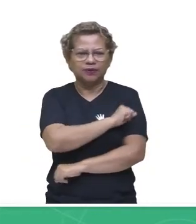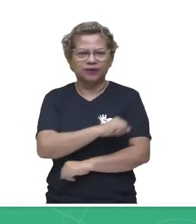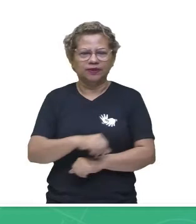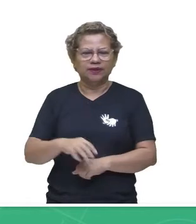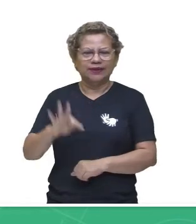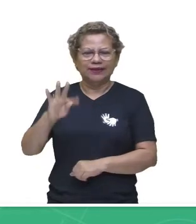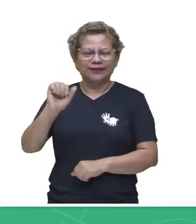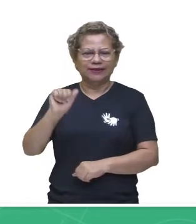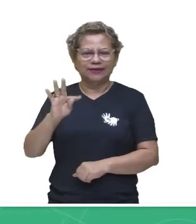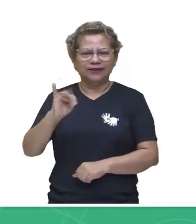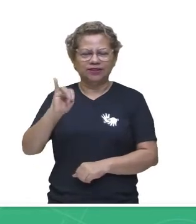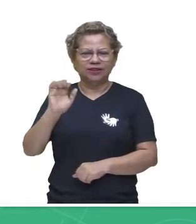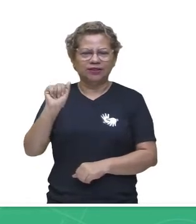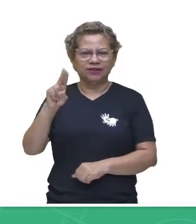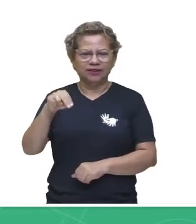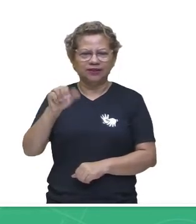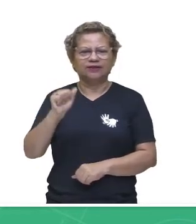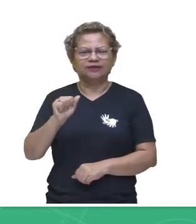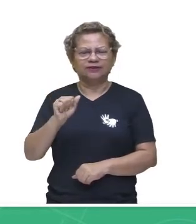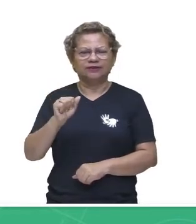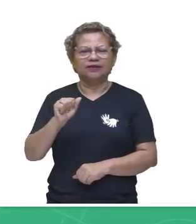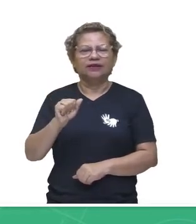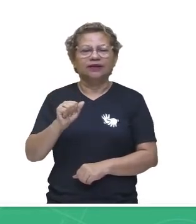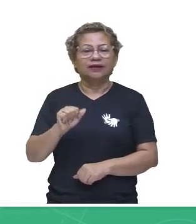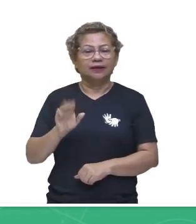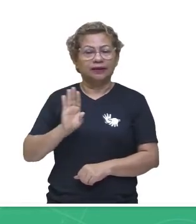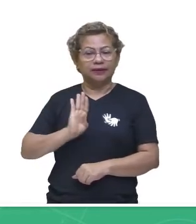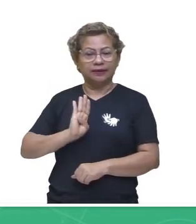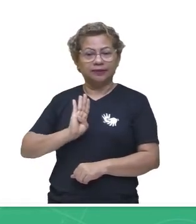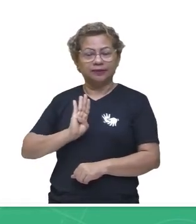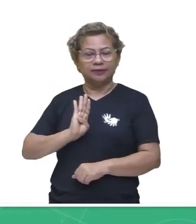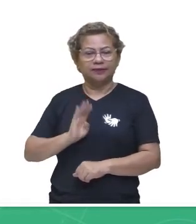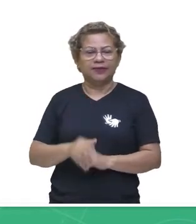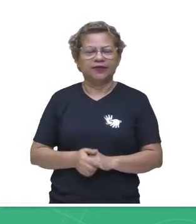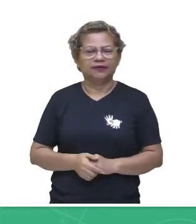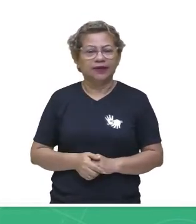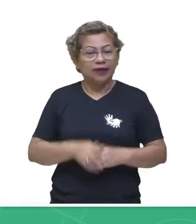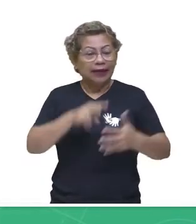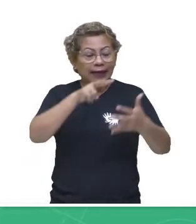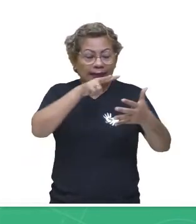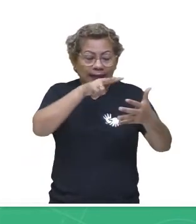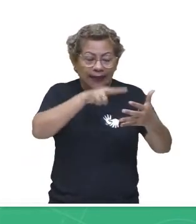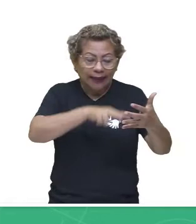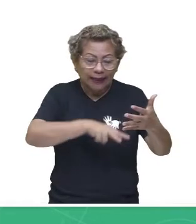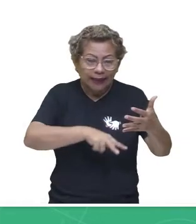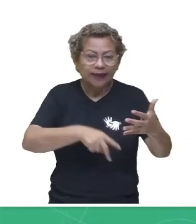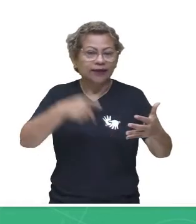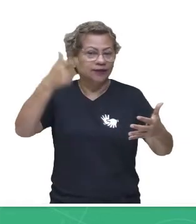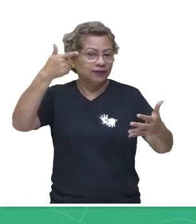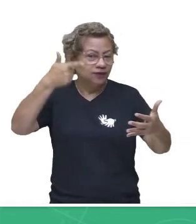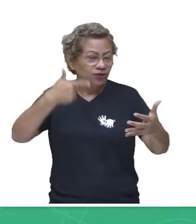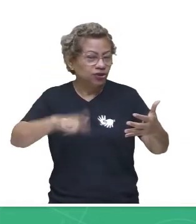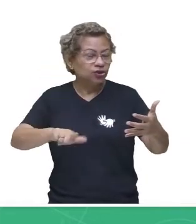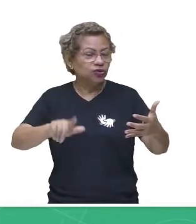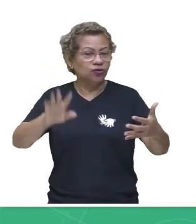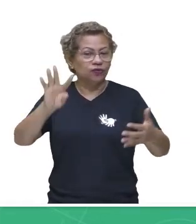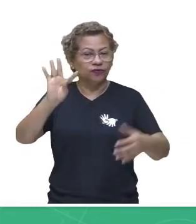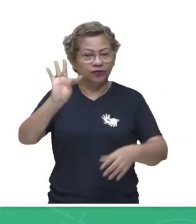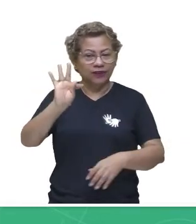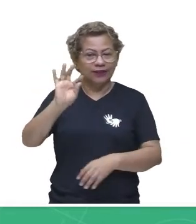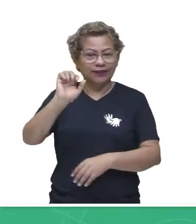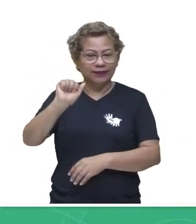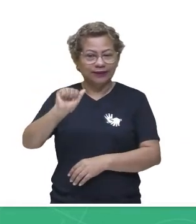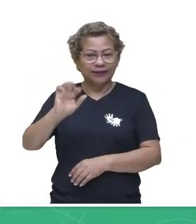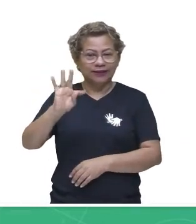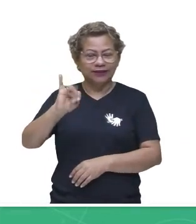Tatiana de Souza Castro colocou que a letra B. Tatiana, lê com um pouquinho mais de calma, que de repente você deixou passar